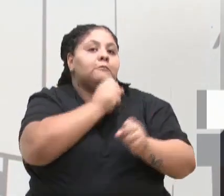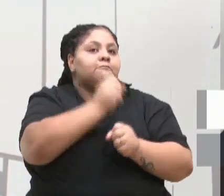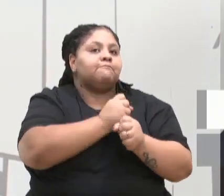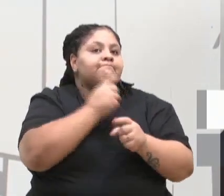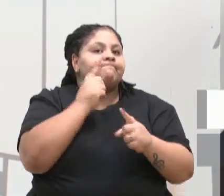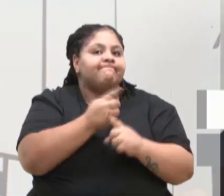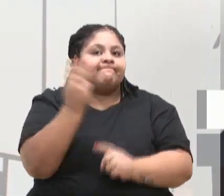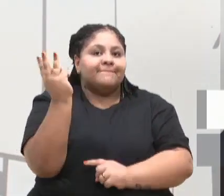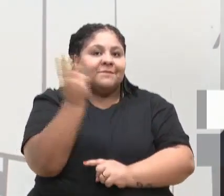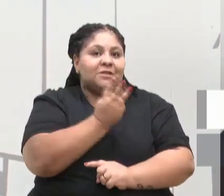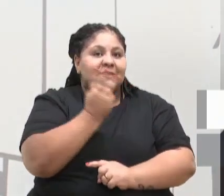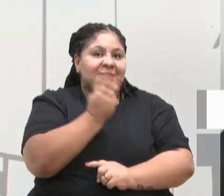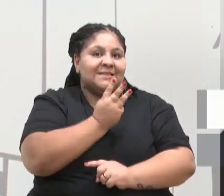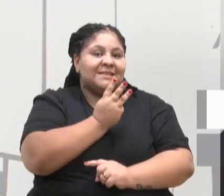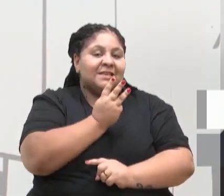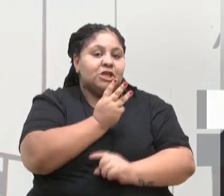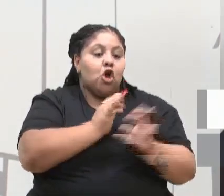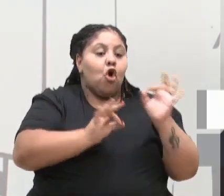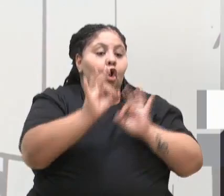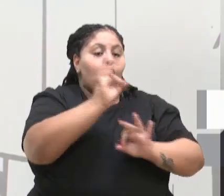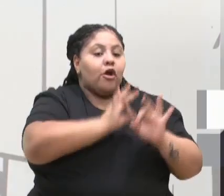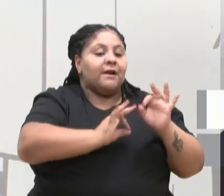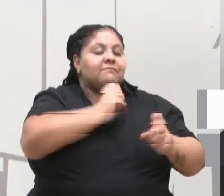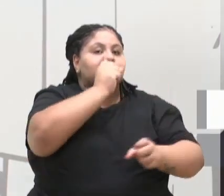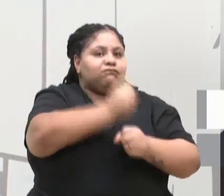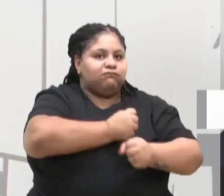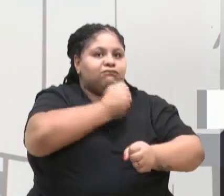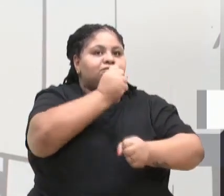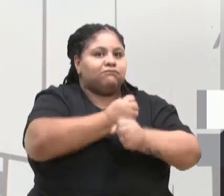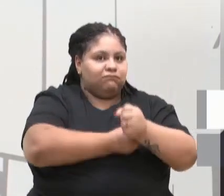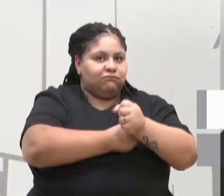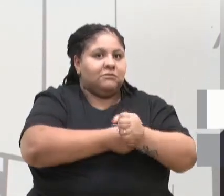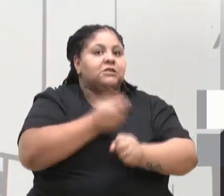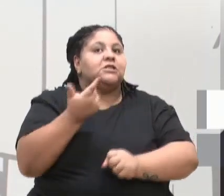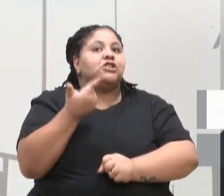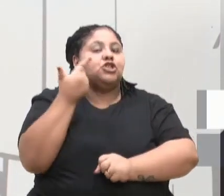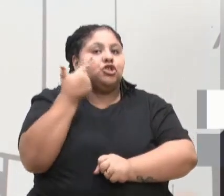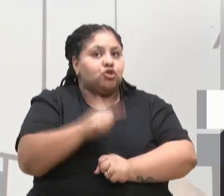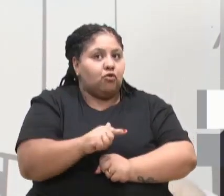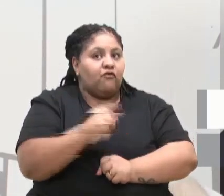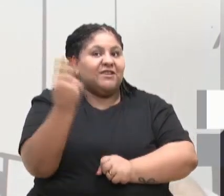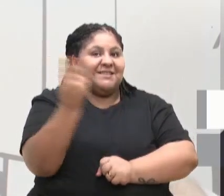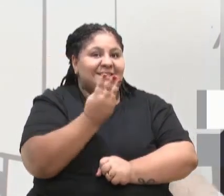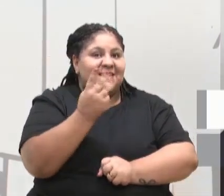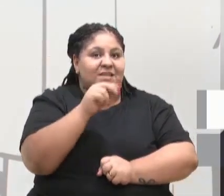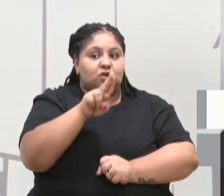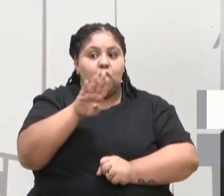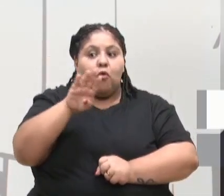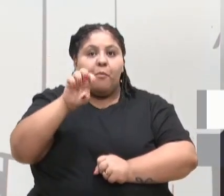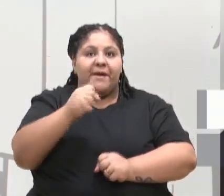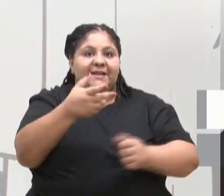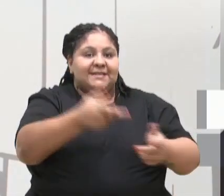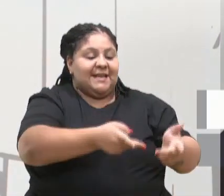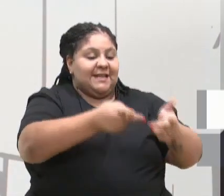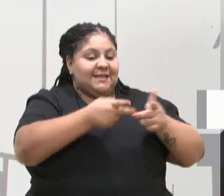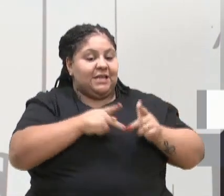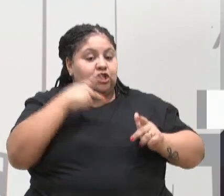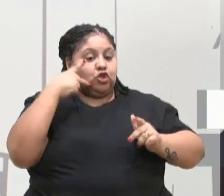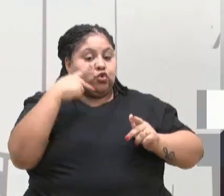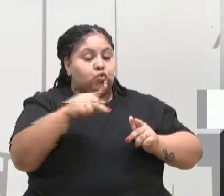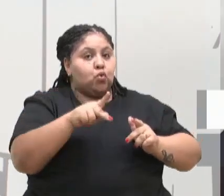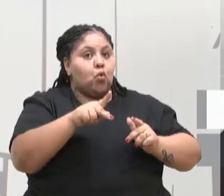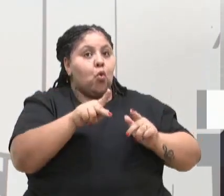estão sendo reconstruídas. As três UBS que atendem a sua comunidade e